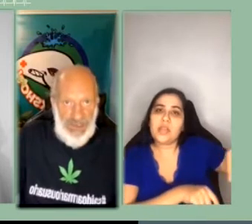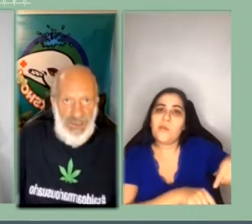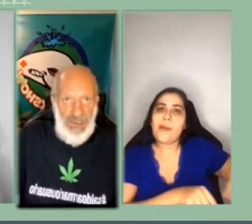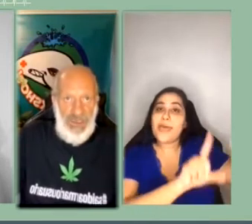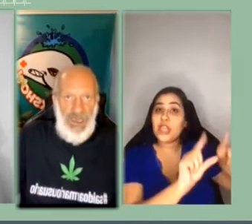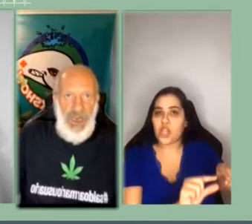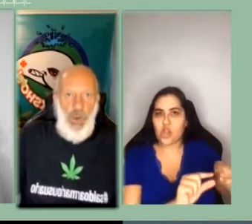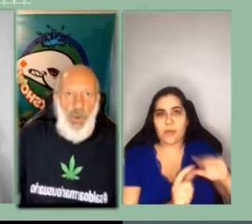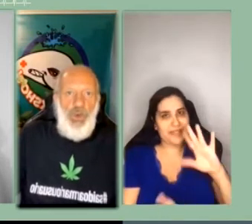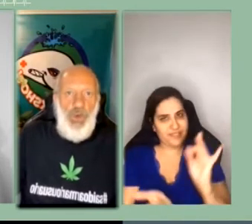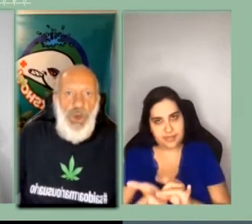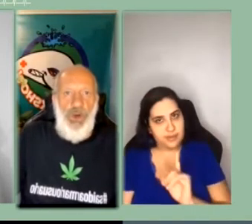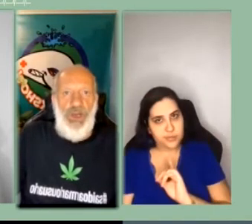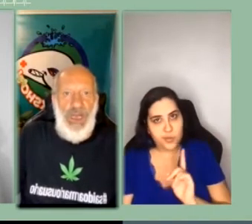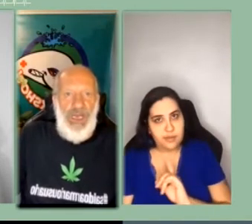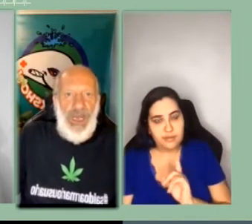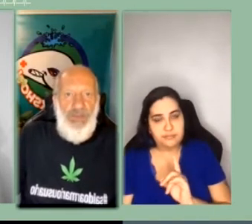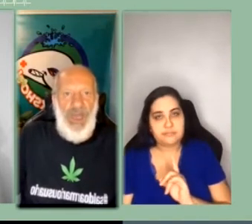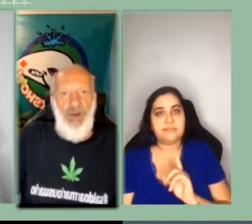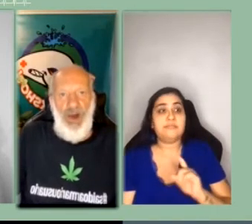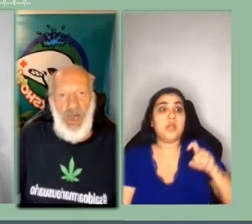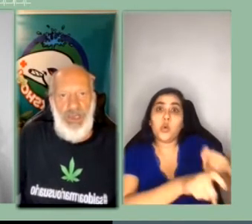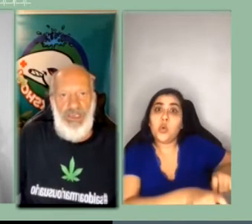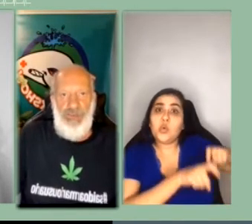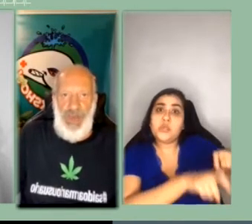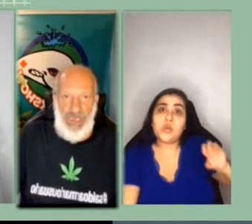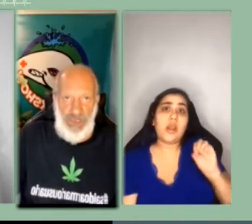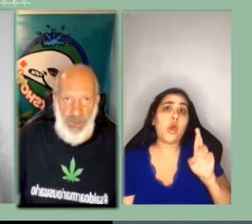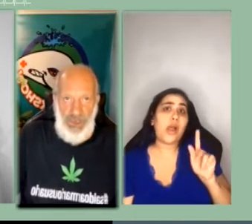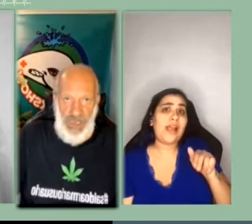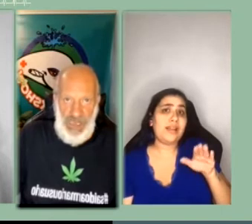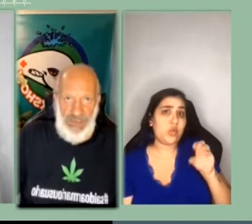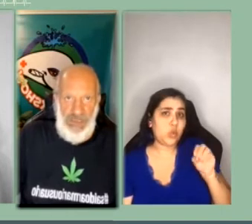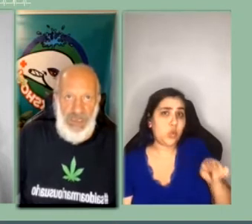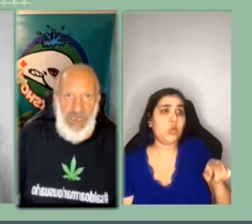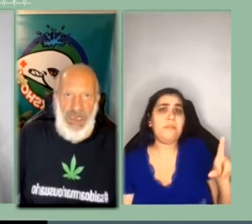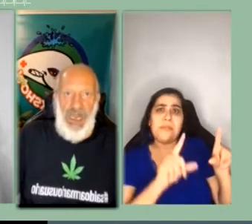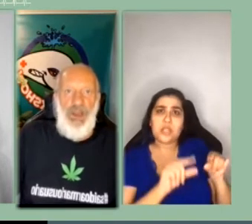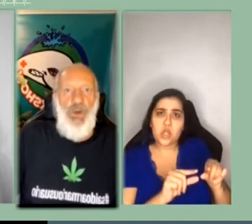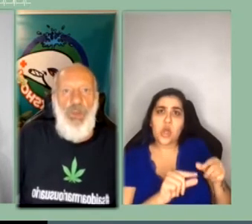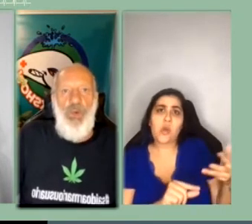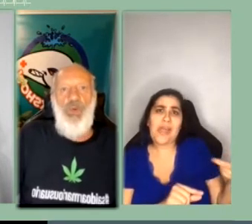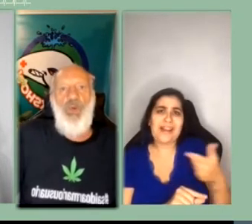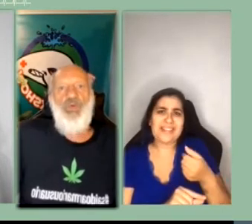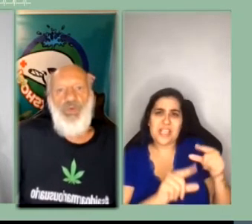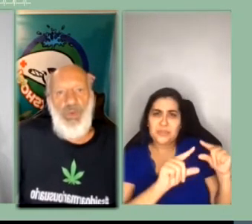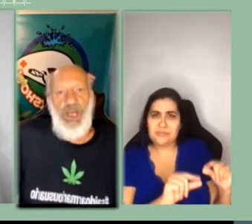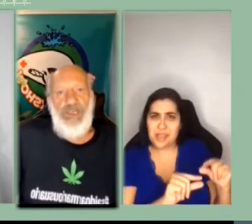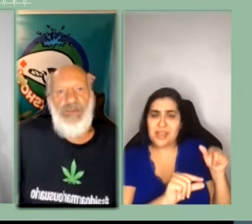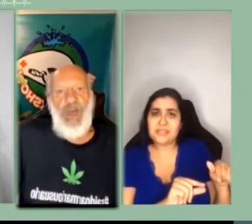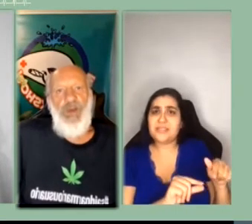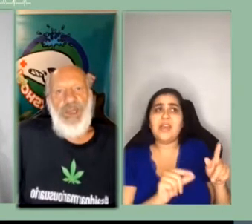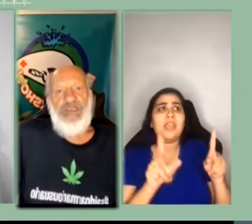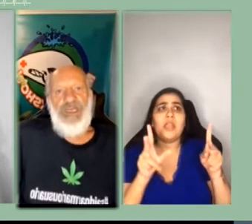verdade. Cultura orgânica menor e de baixa qualidade é como cultura